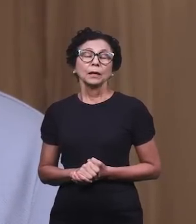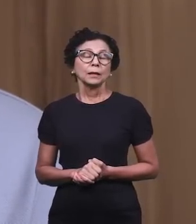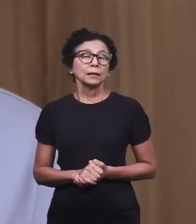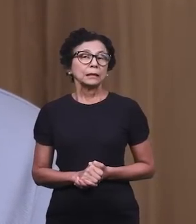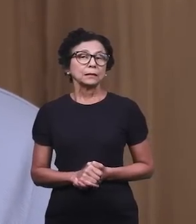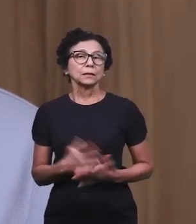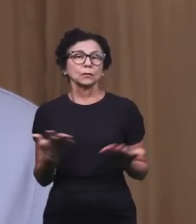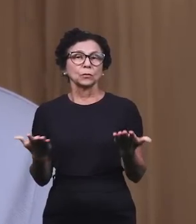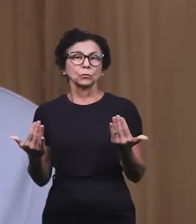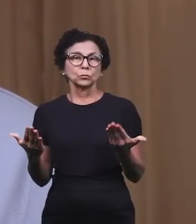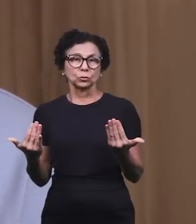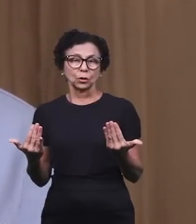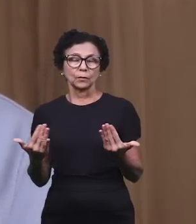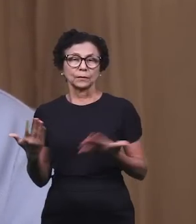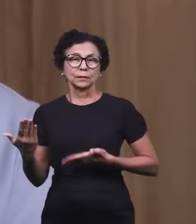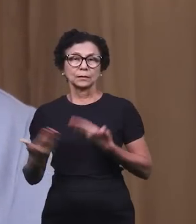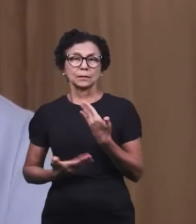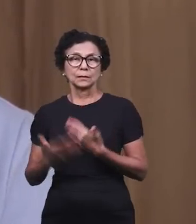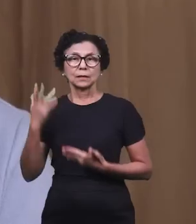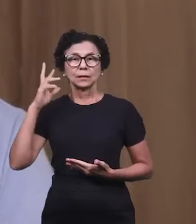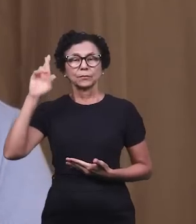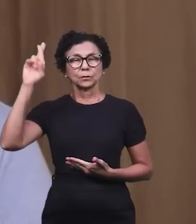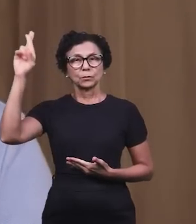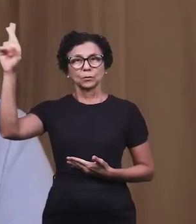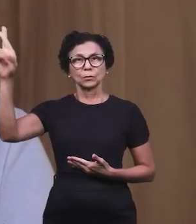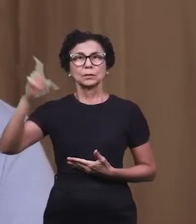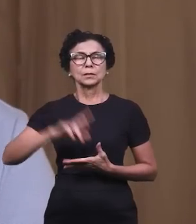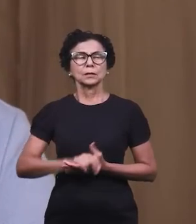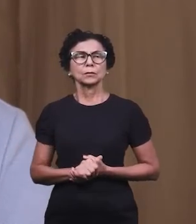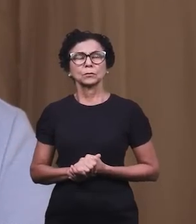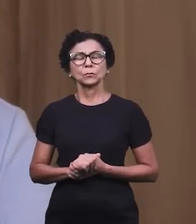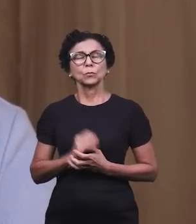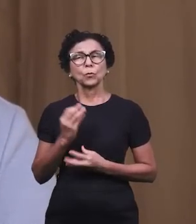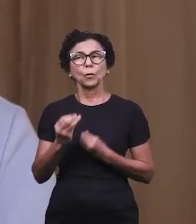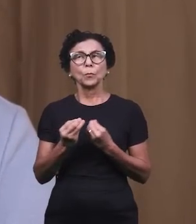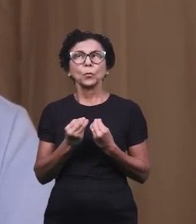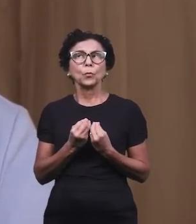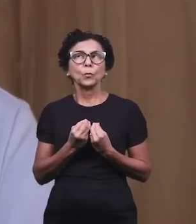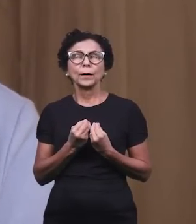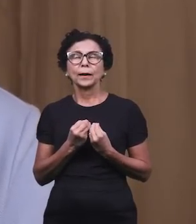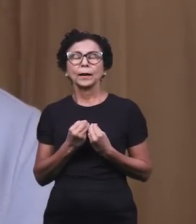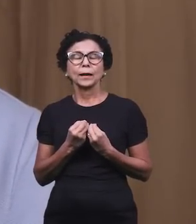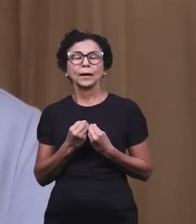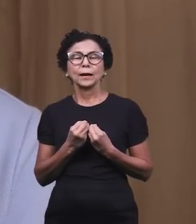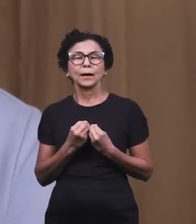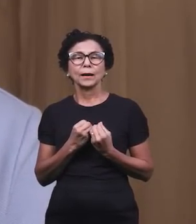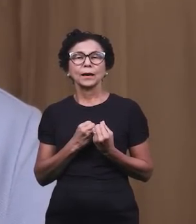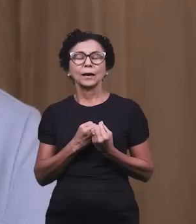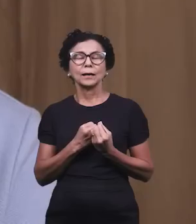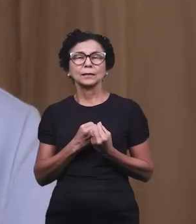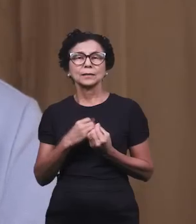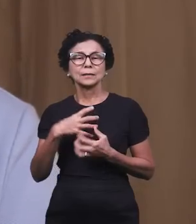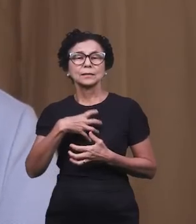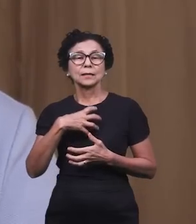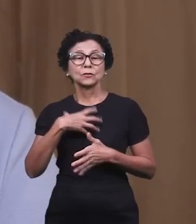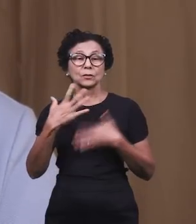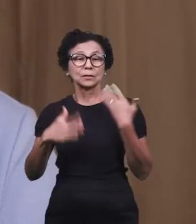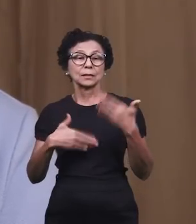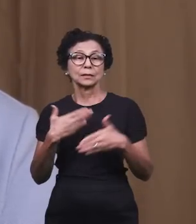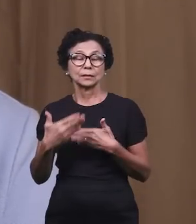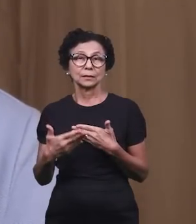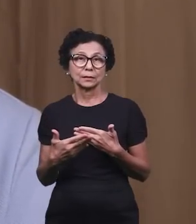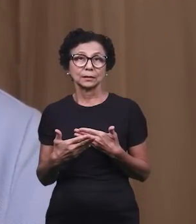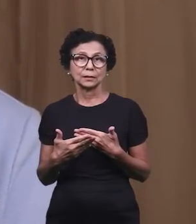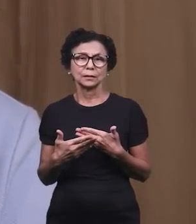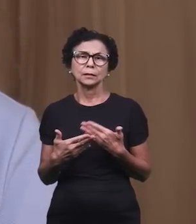Pois, em paralelo a isso, temos o que o pastor Josias falou, né? Hoje em dia nós vemos muitos jovens que estão tristes, têm a ausência dessa